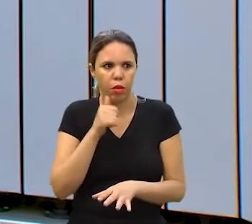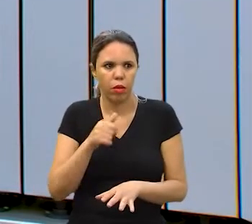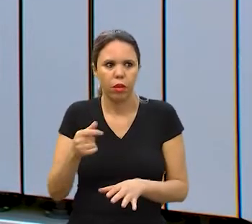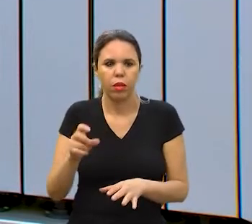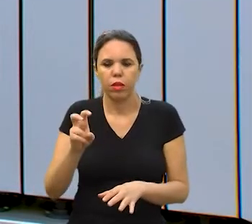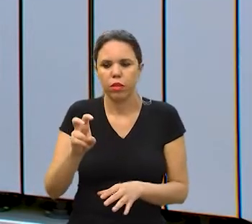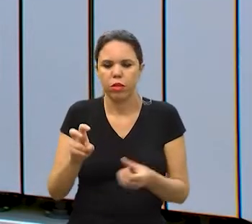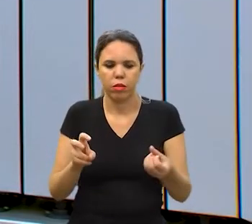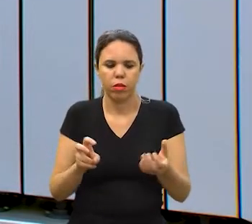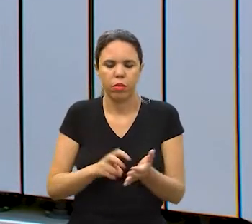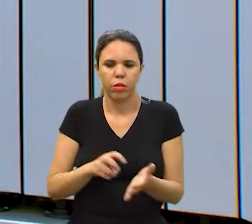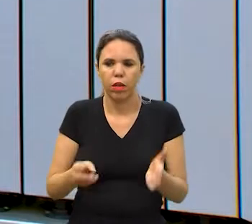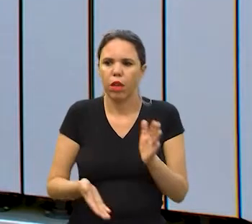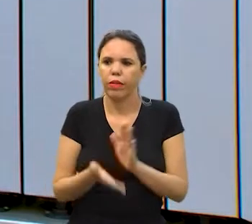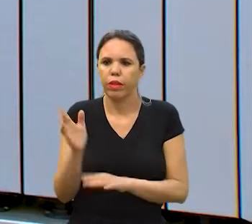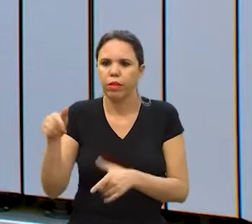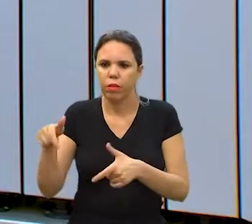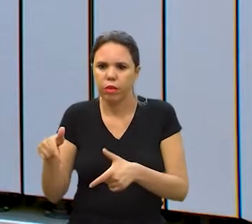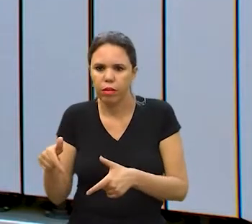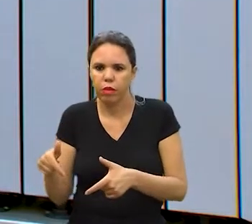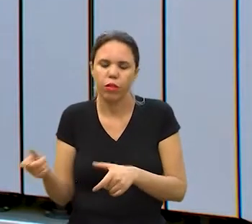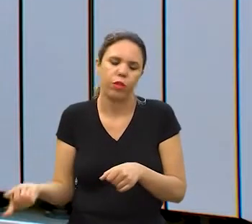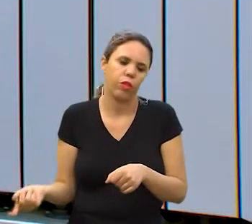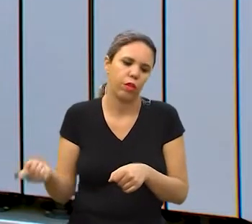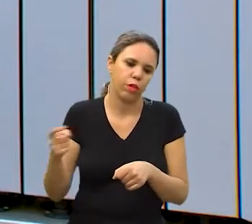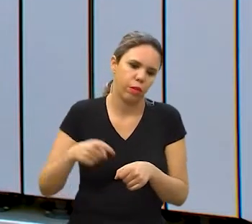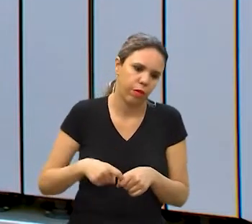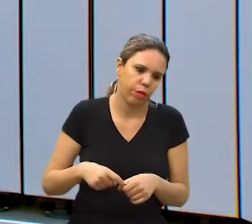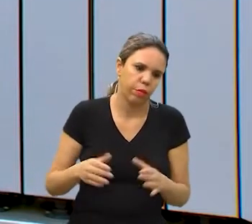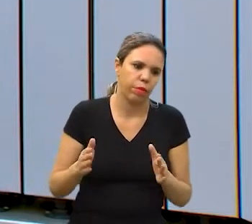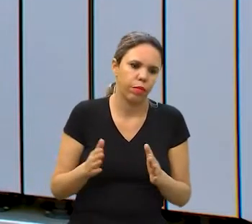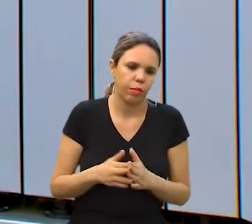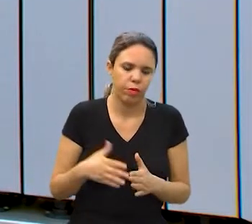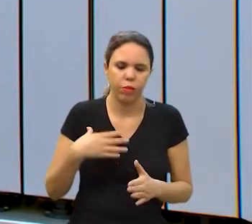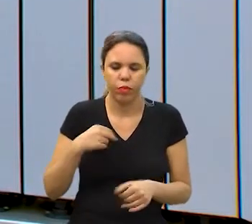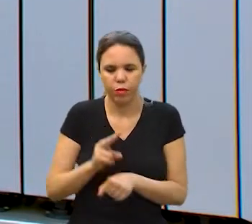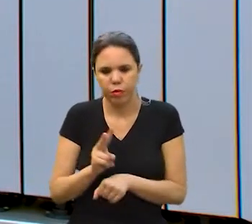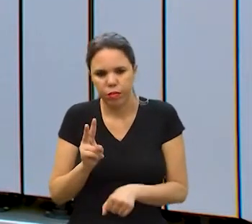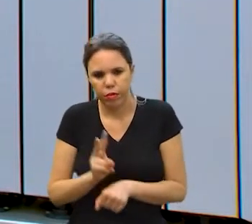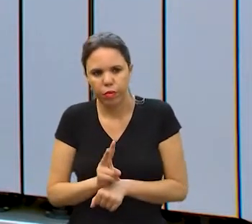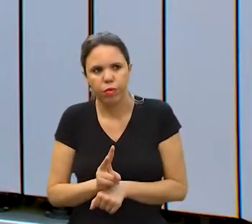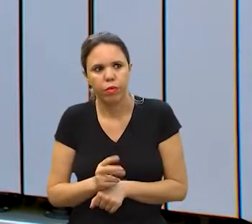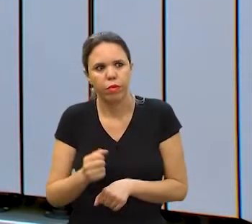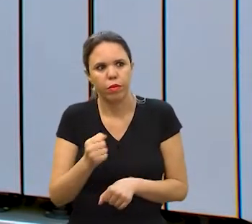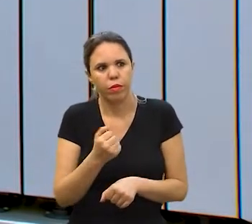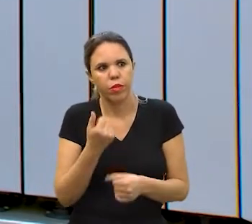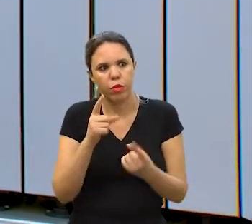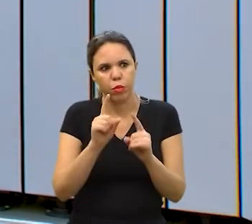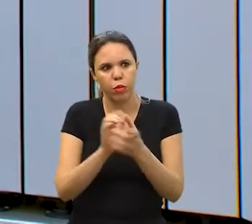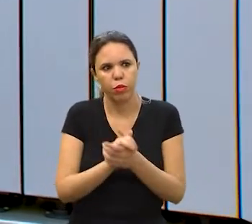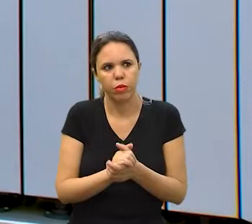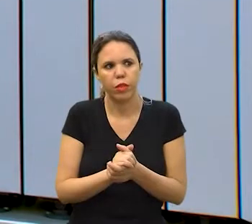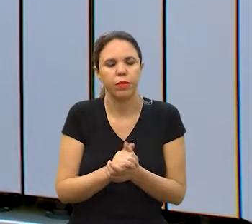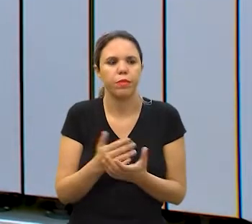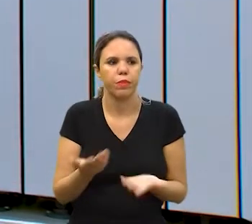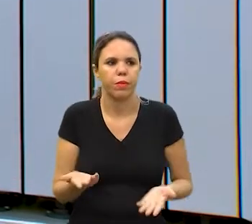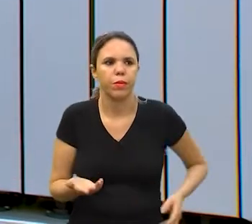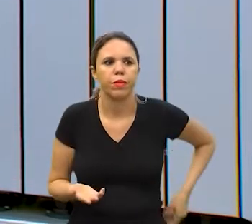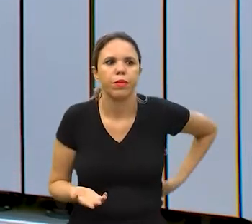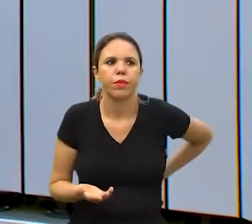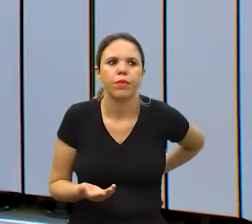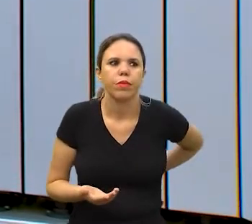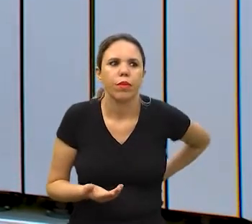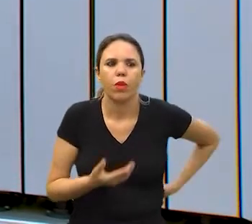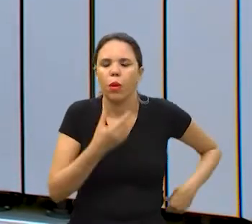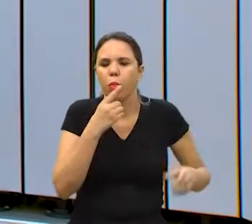que a mulher, ela sai 5, 6 horas da manhã, ela trabalha, ela volta para casa, tem filho para cuidar, ainda tem que ser mulher do marido ainda.